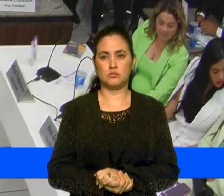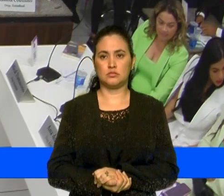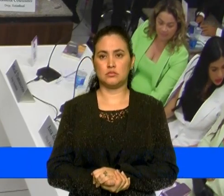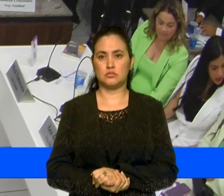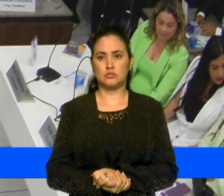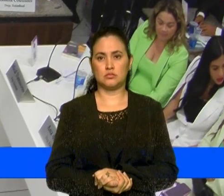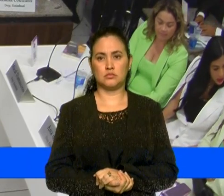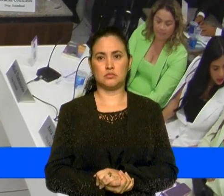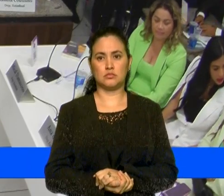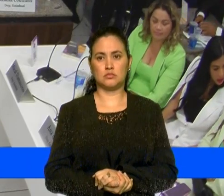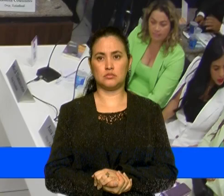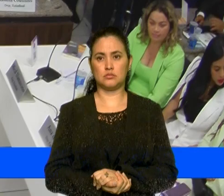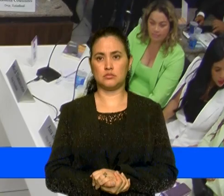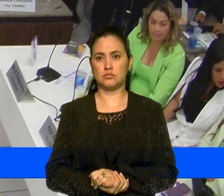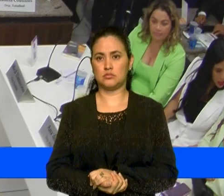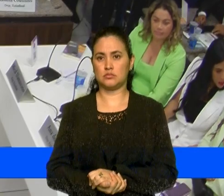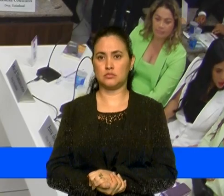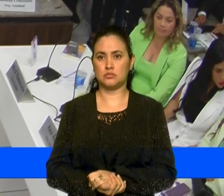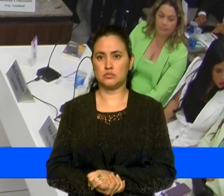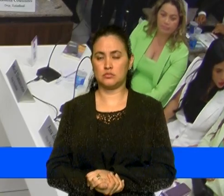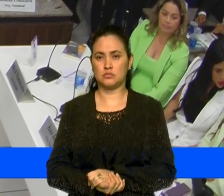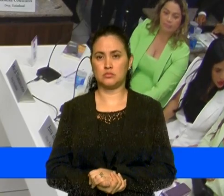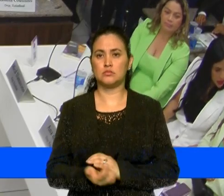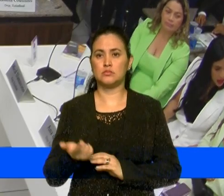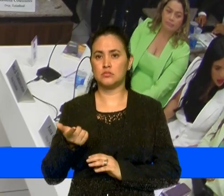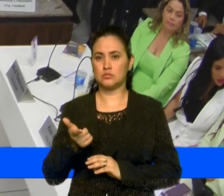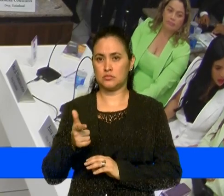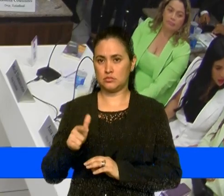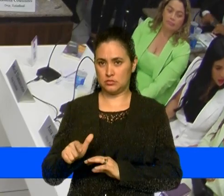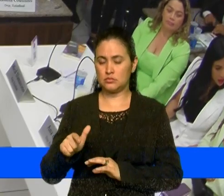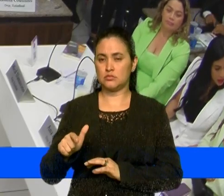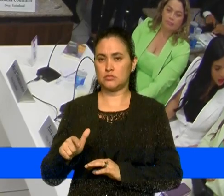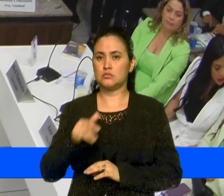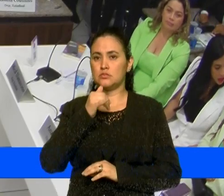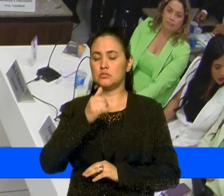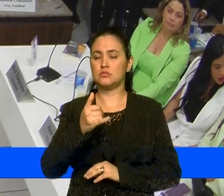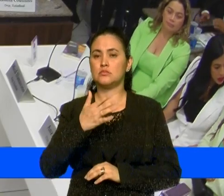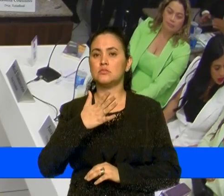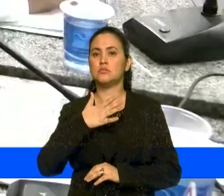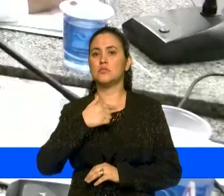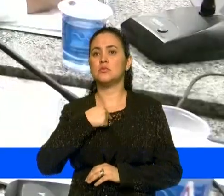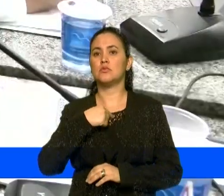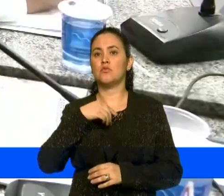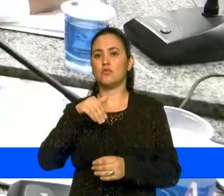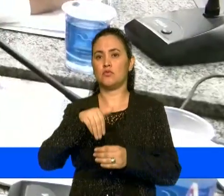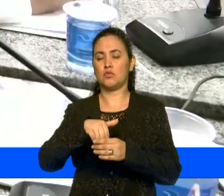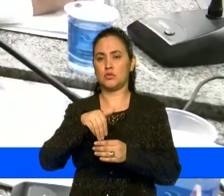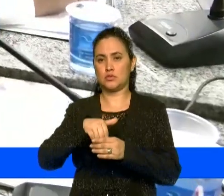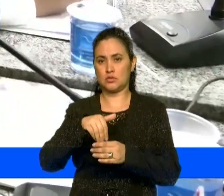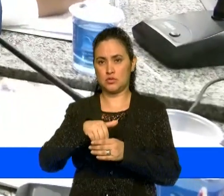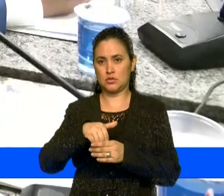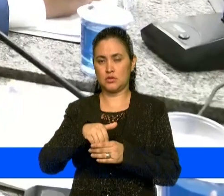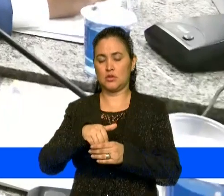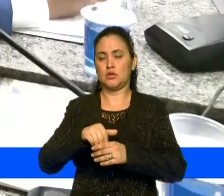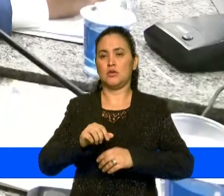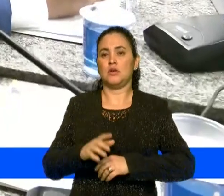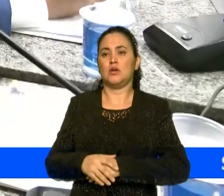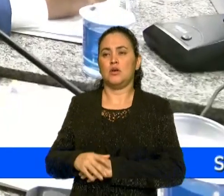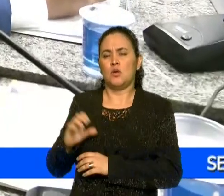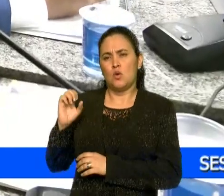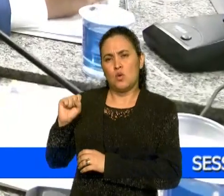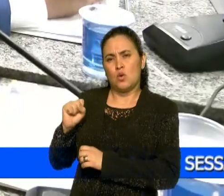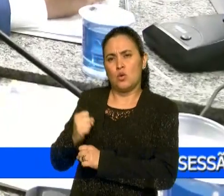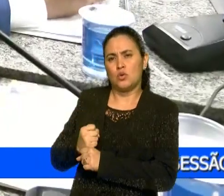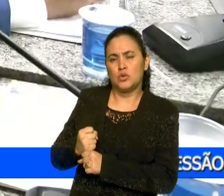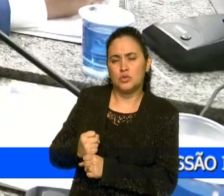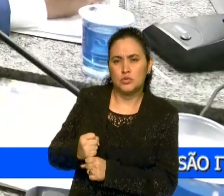consignado, e da mesma forma, já que vai constar em ata, o meu posicionamento ao longo dos últimos 8 anos em oposição ao ex-governador